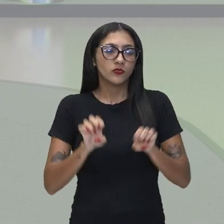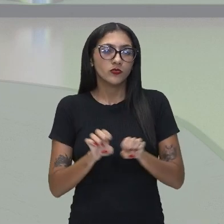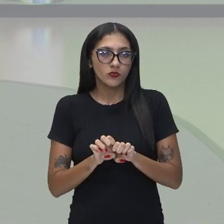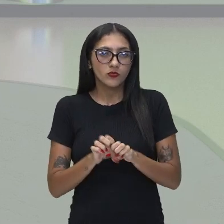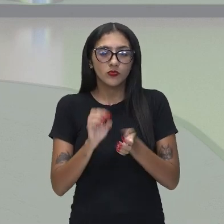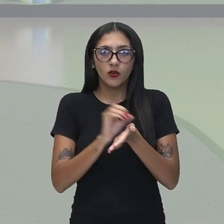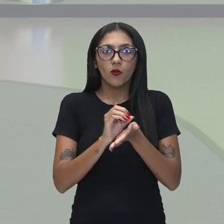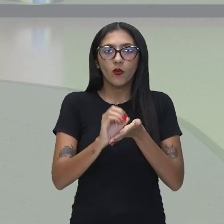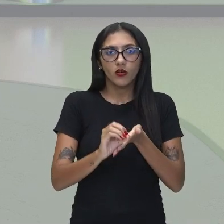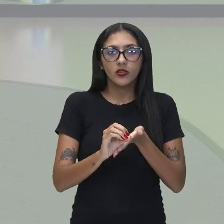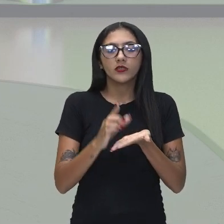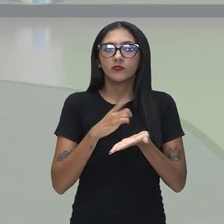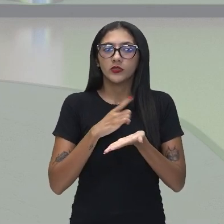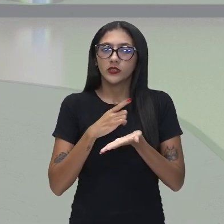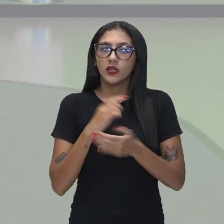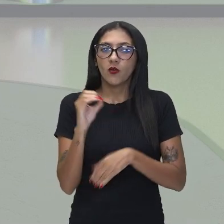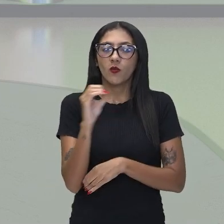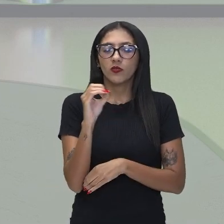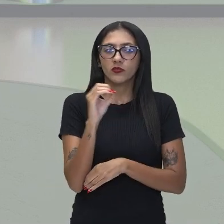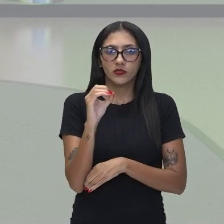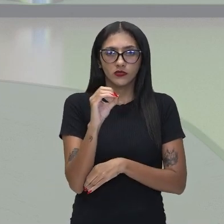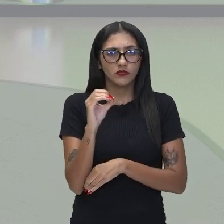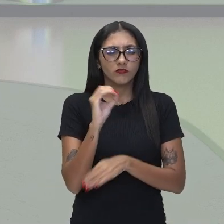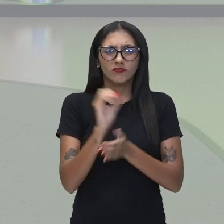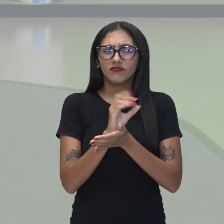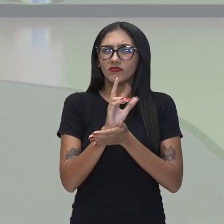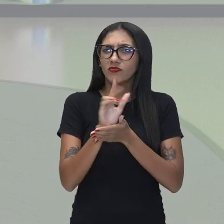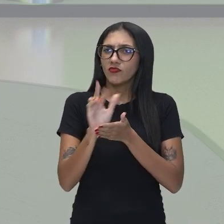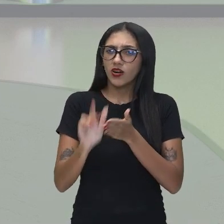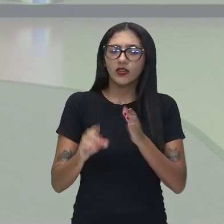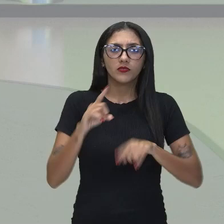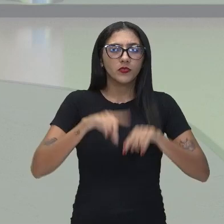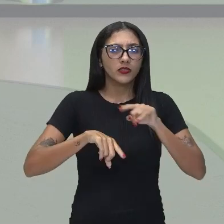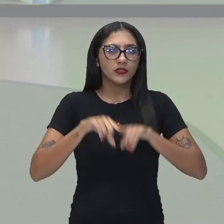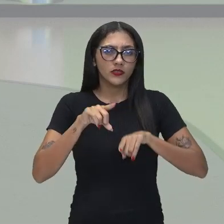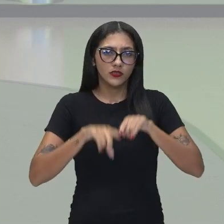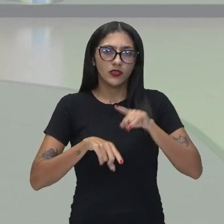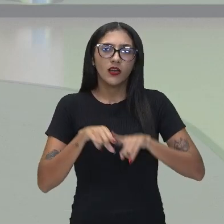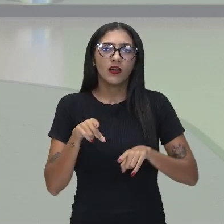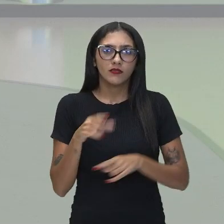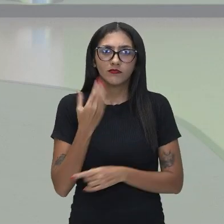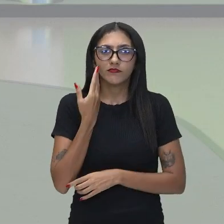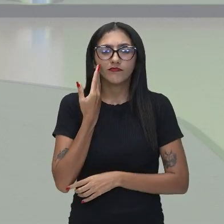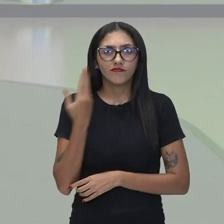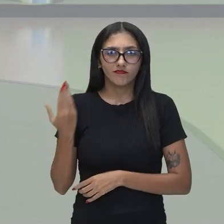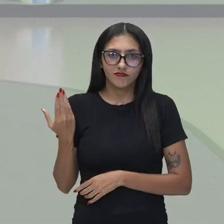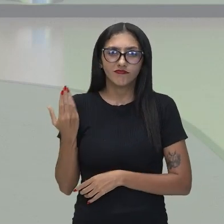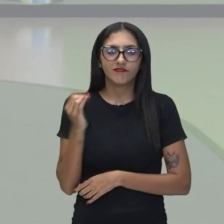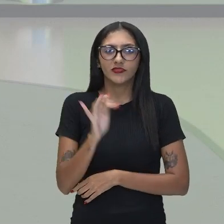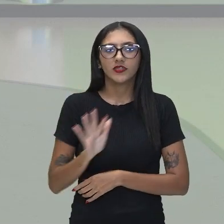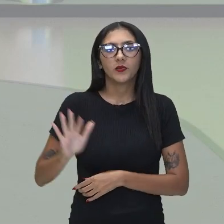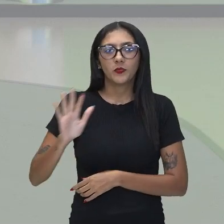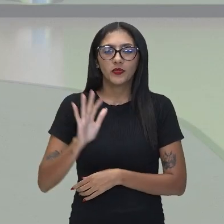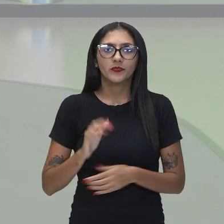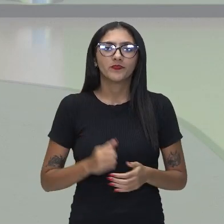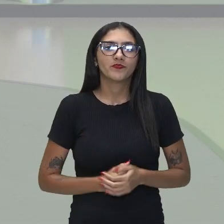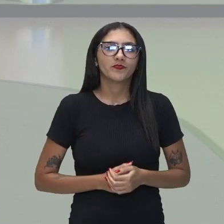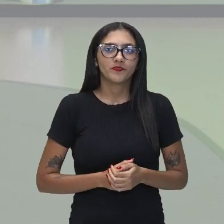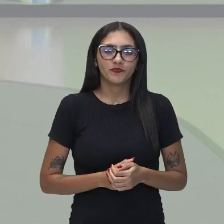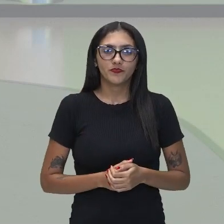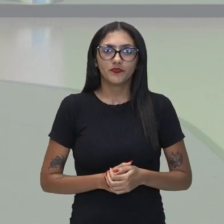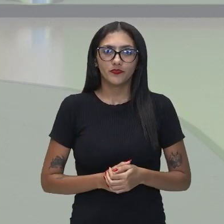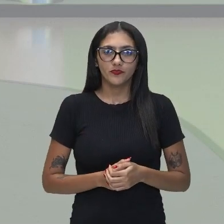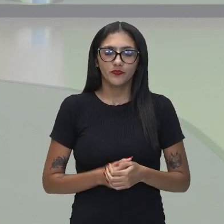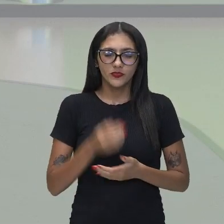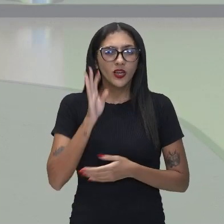têm oxigênio em vários produtos, como vocês podem ver nas imagens. Principalmente, a gente